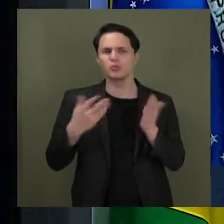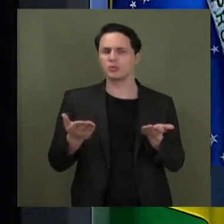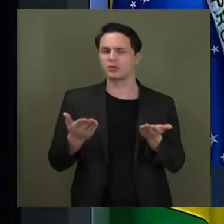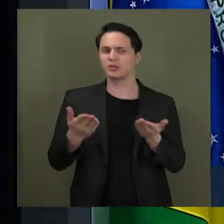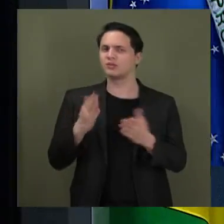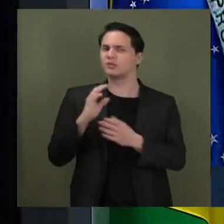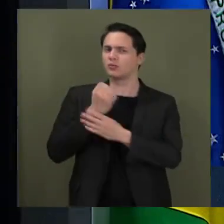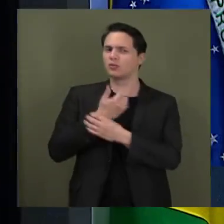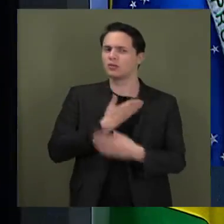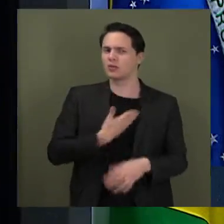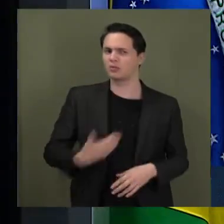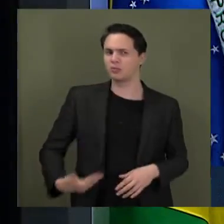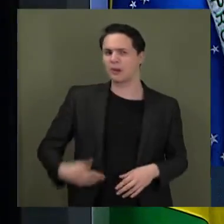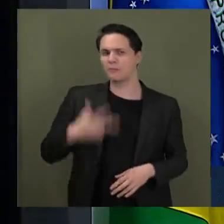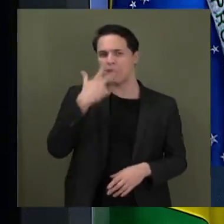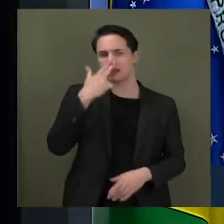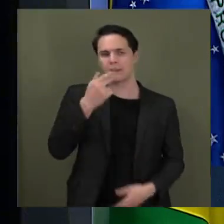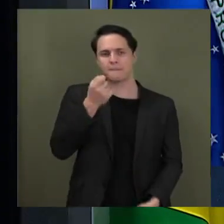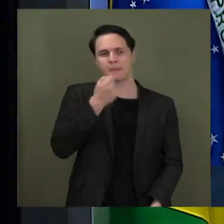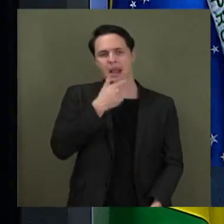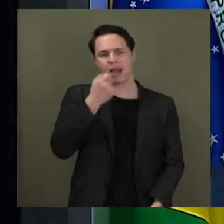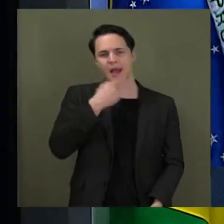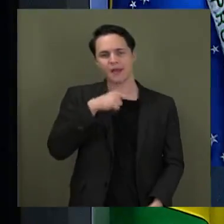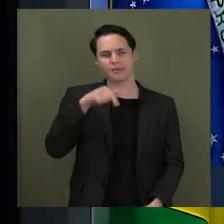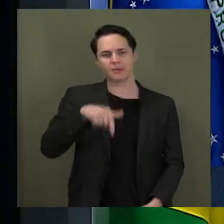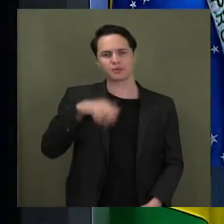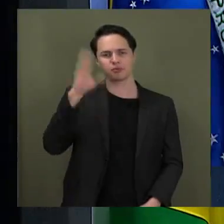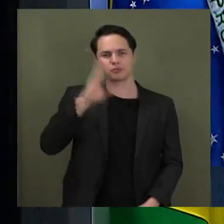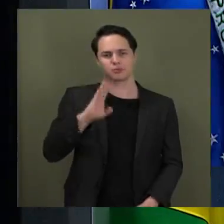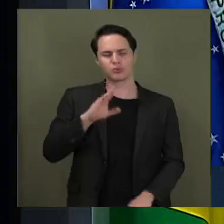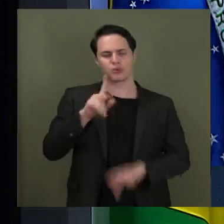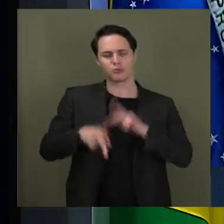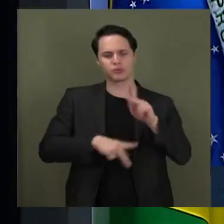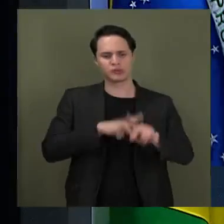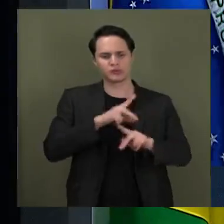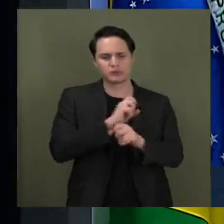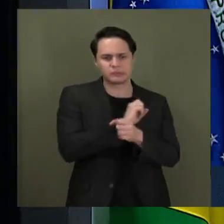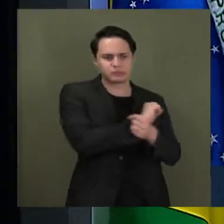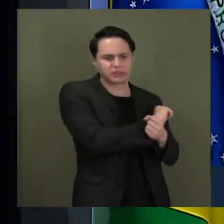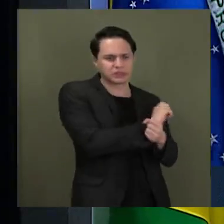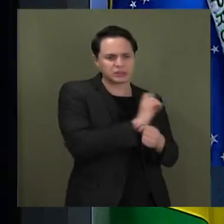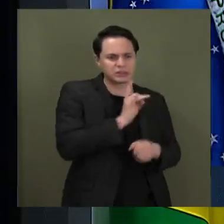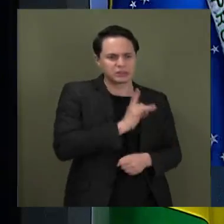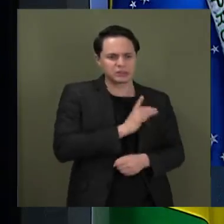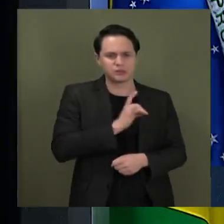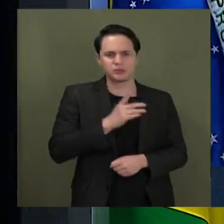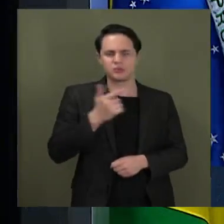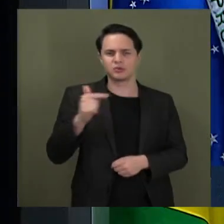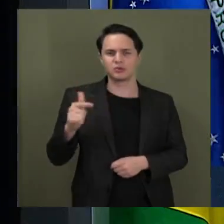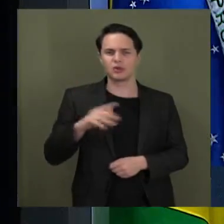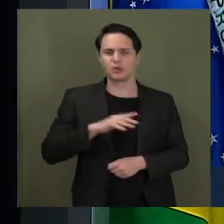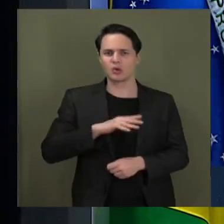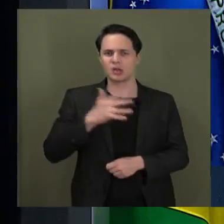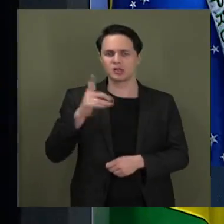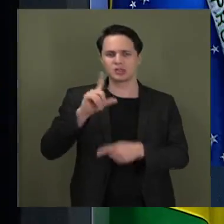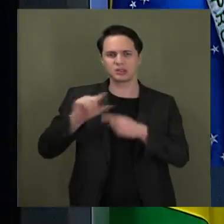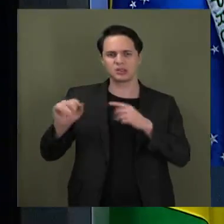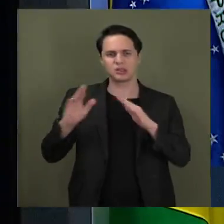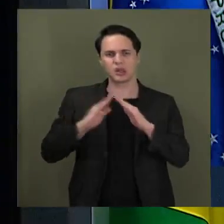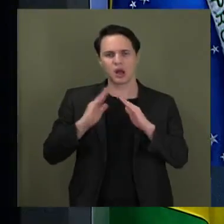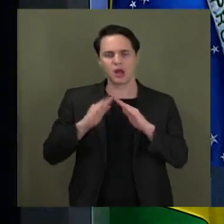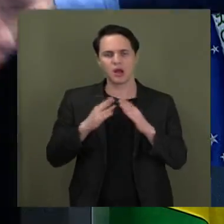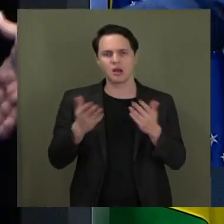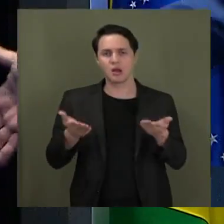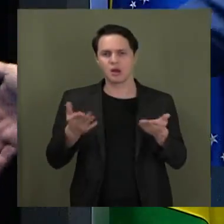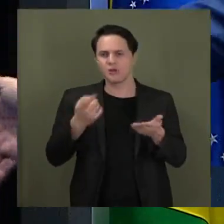Segurança pública virando piada aqui no Brasil e o povo preso, amedrontado, sem coragem de sair de casa.